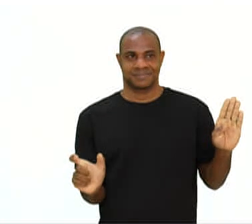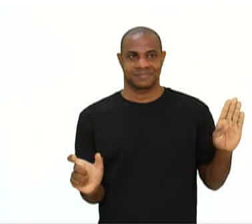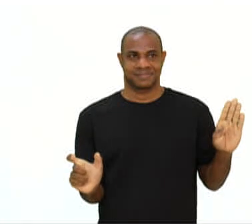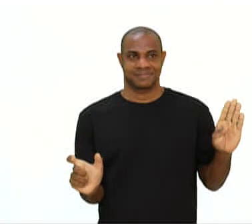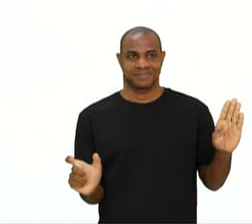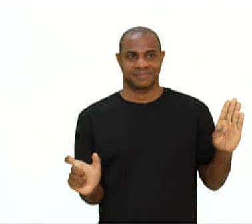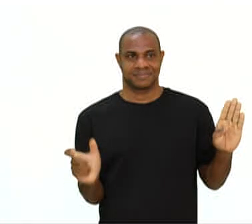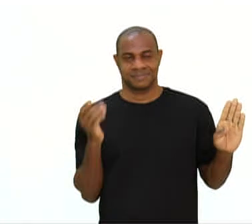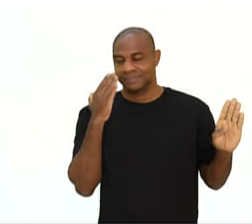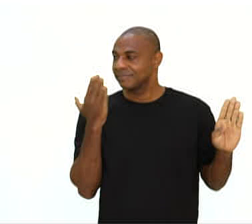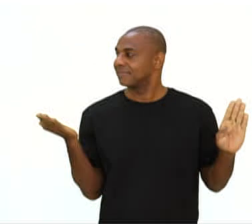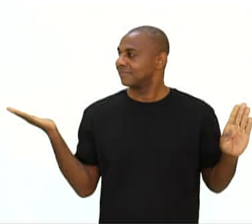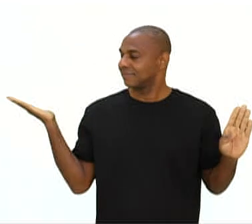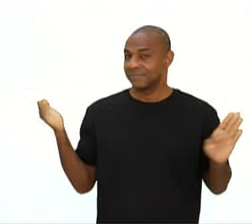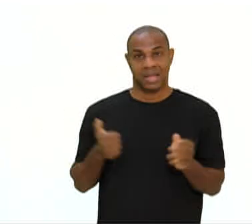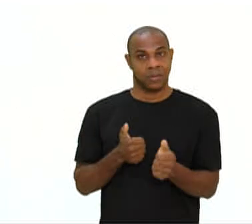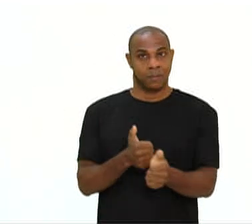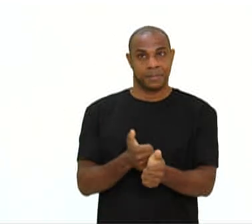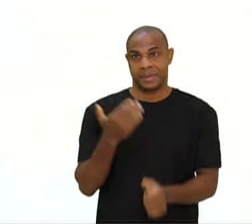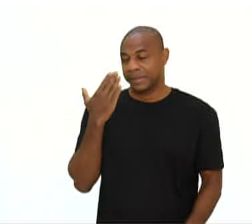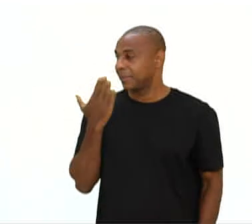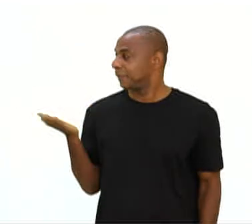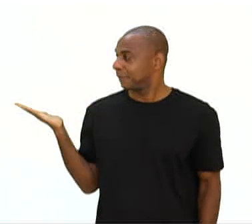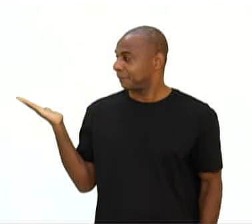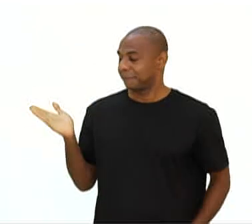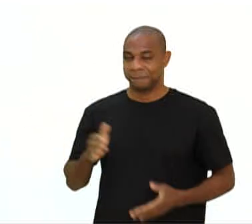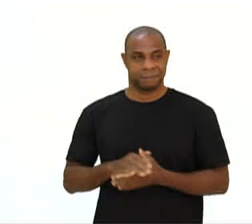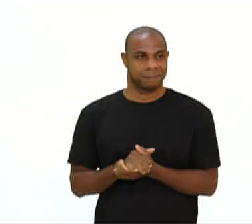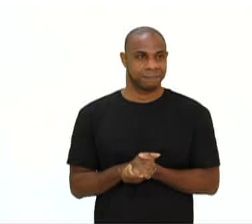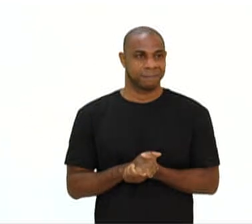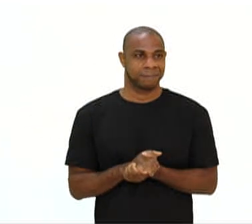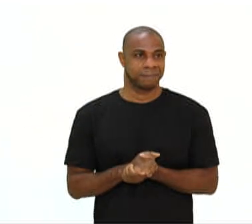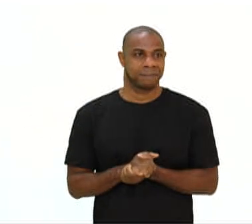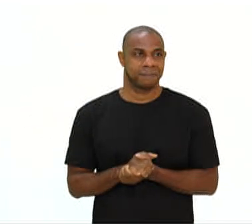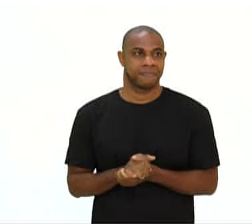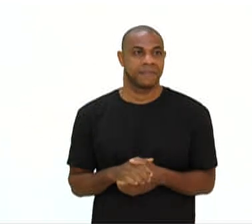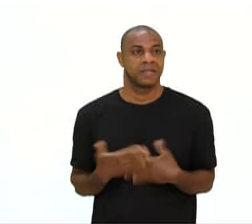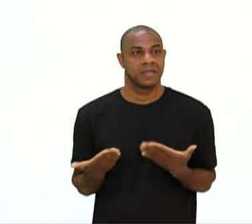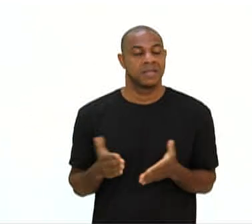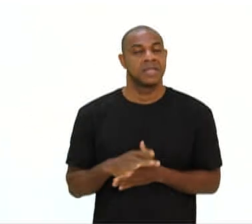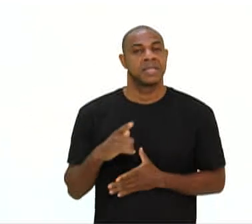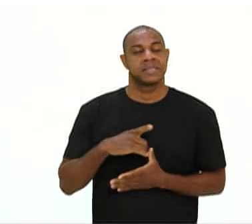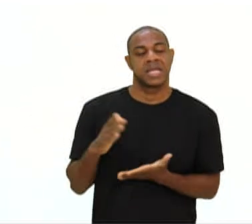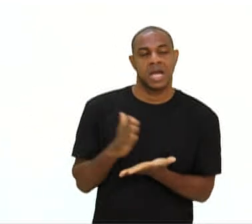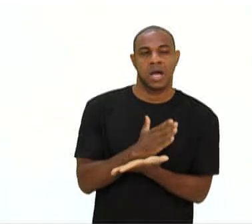are traditional dishes of Thanksgiving's dinner. Então, ali